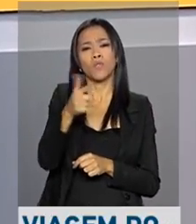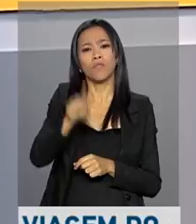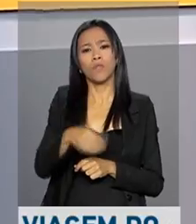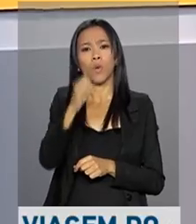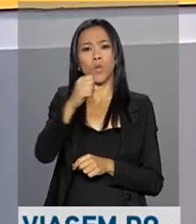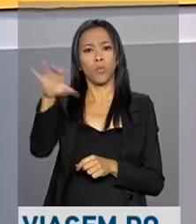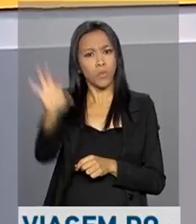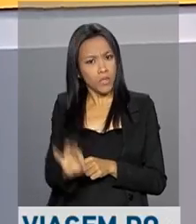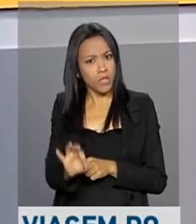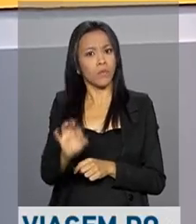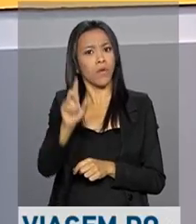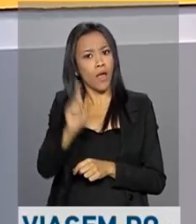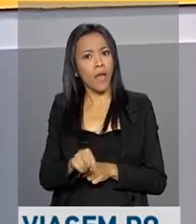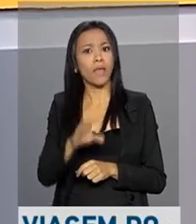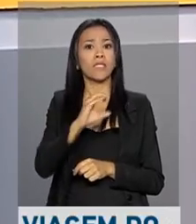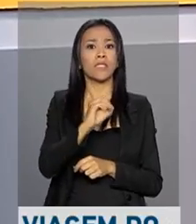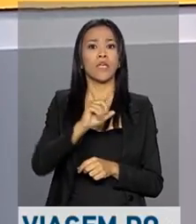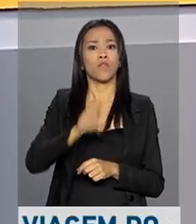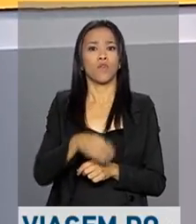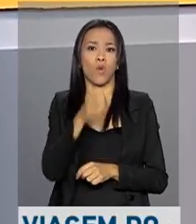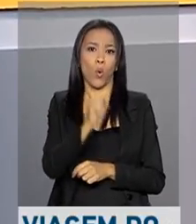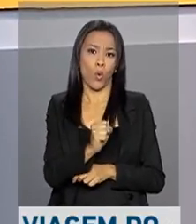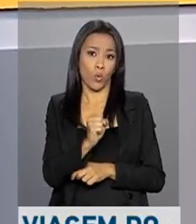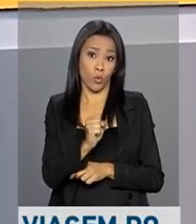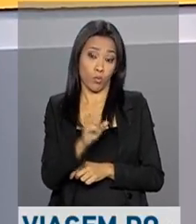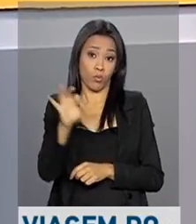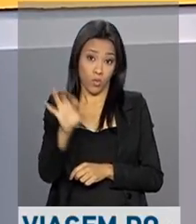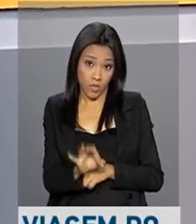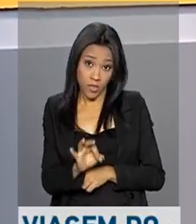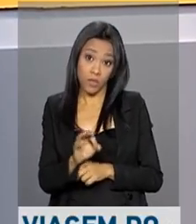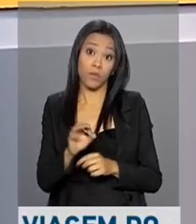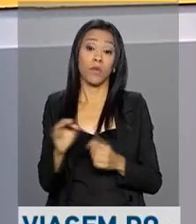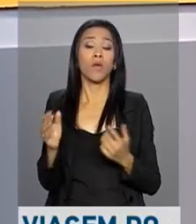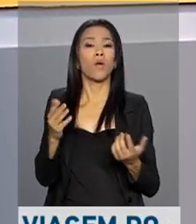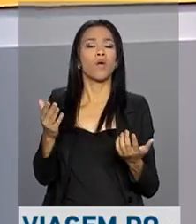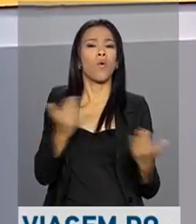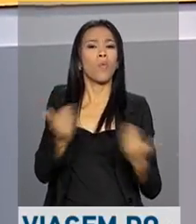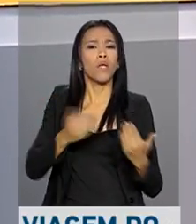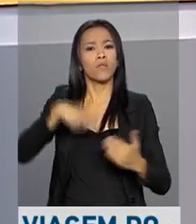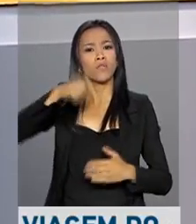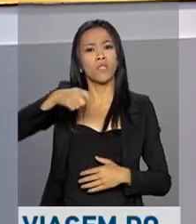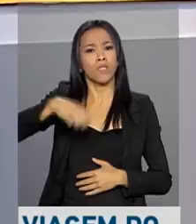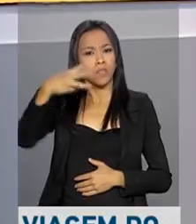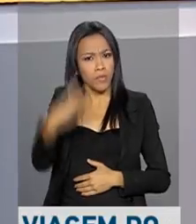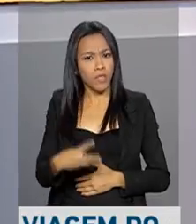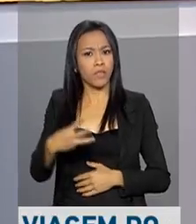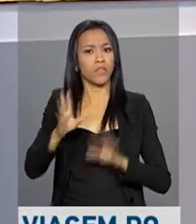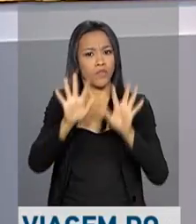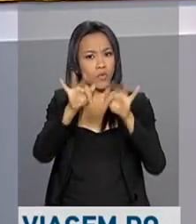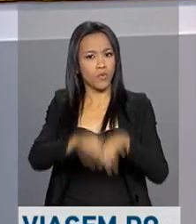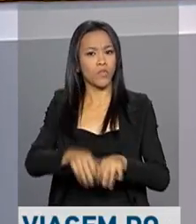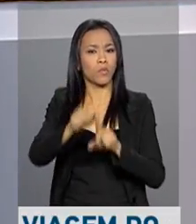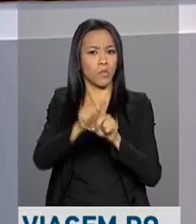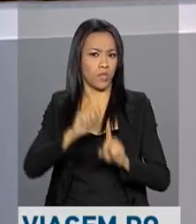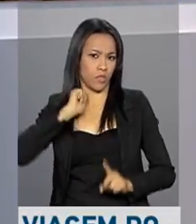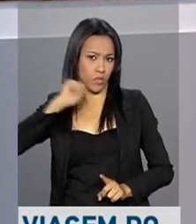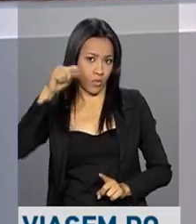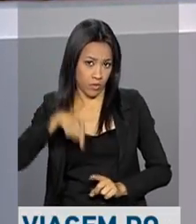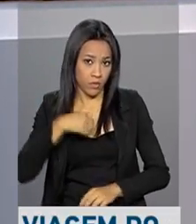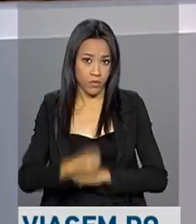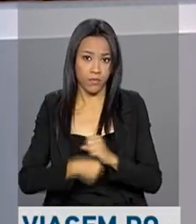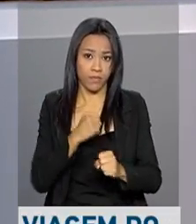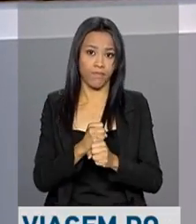é um recuo de 0,8 ponto percentual em relação ao trimestre que terminou em abril deste ano